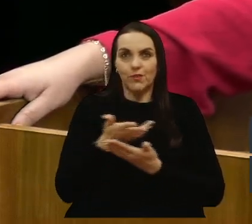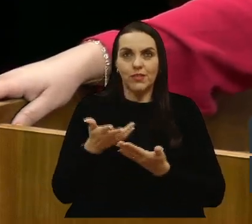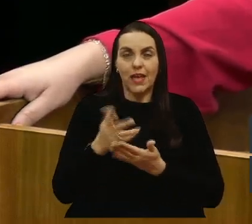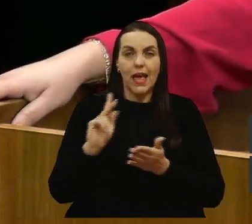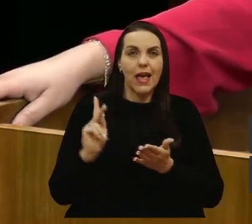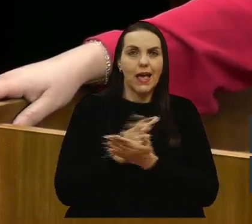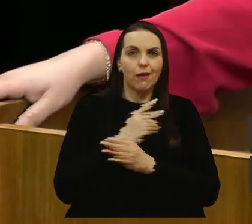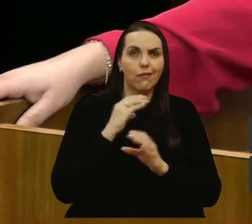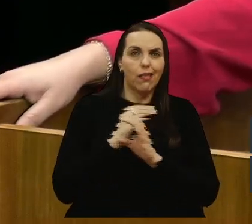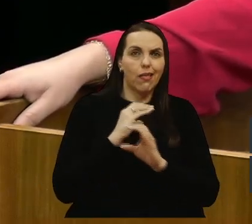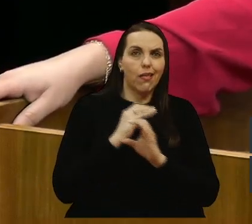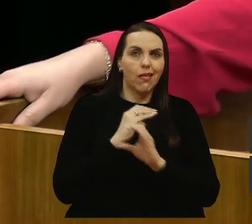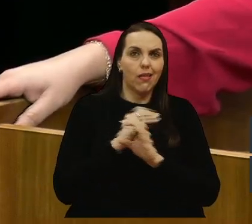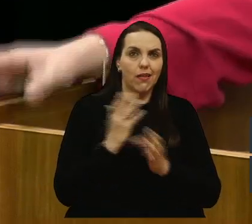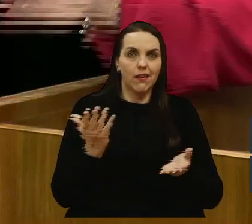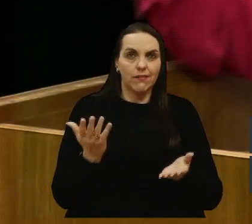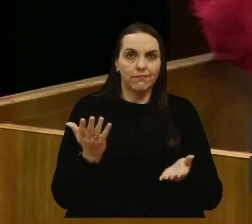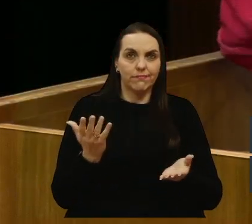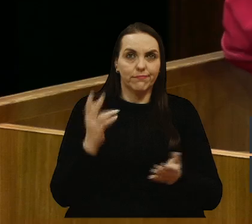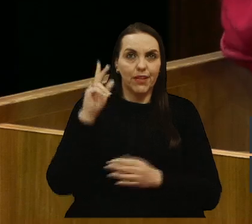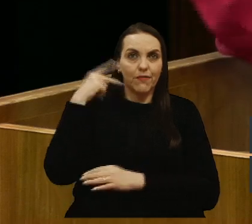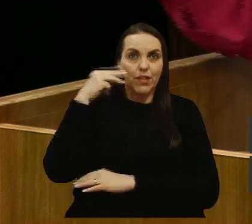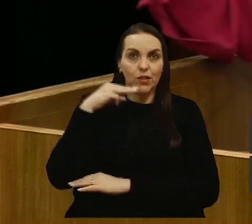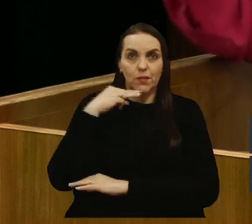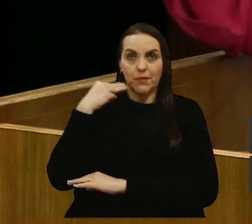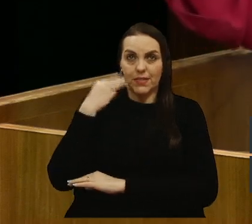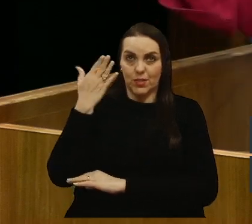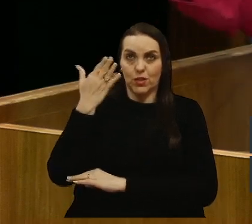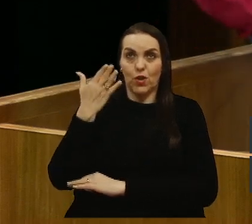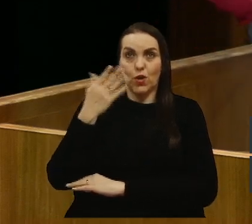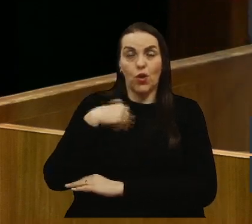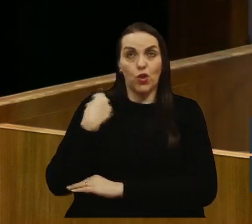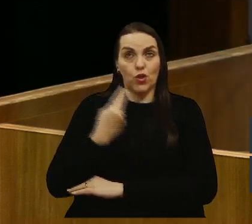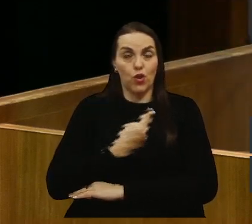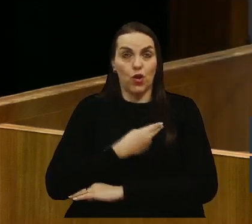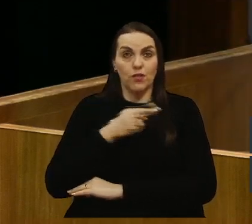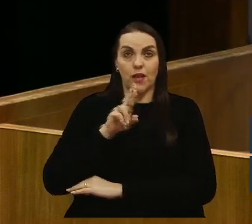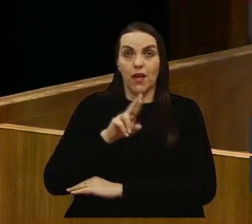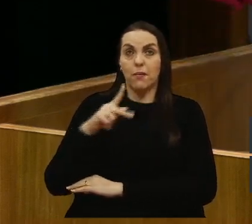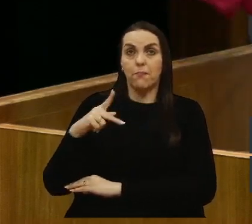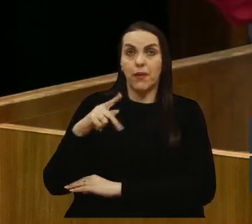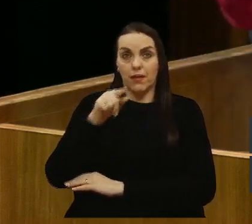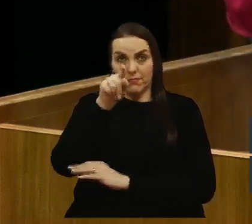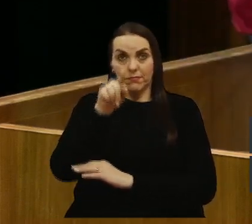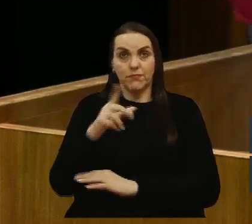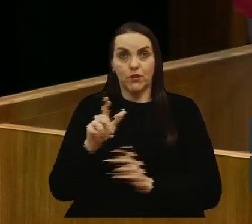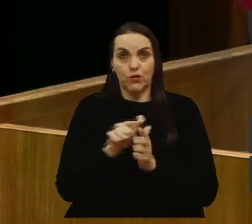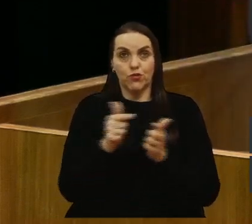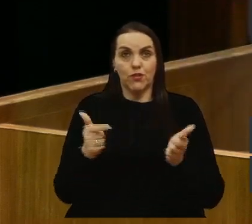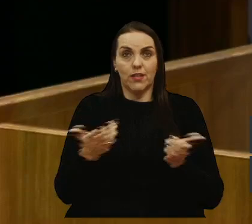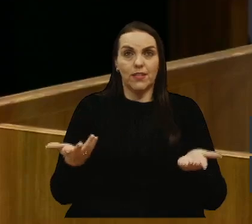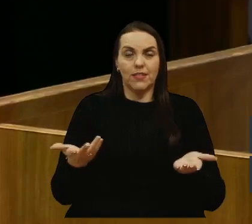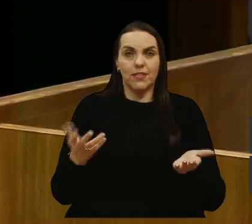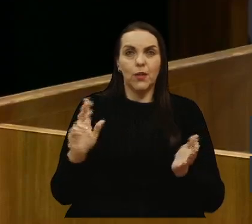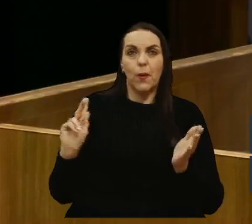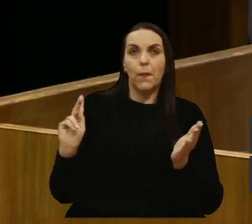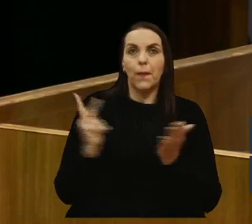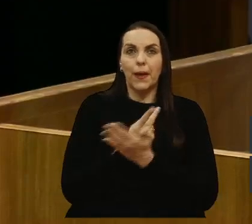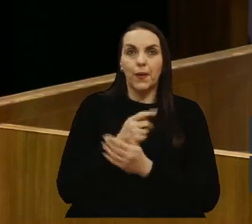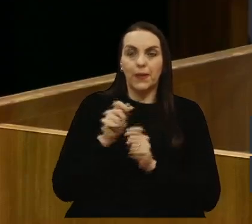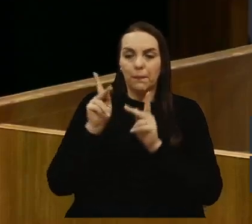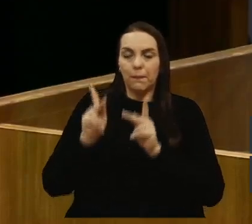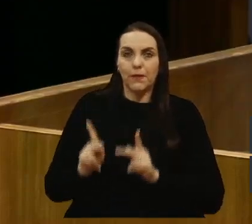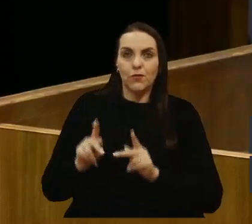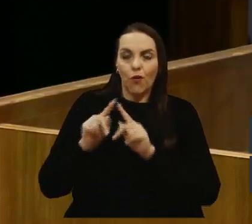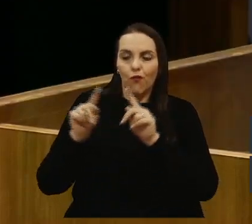de comunicação. Vereadora Marisol, nós somos relações públicas, a senhora é jornalista. Não é um erro da pessoa da comunicação,